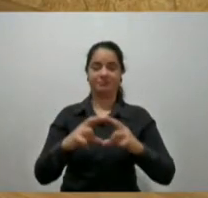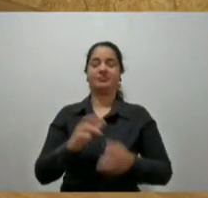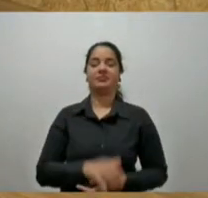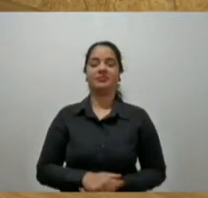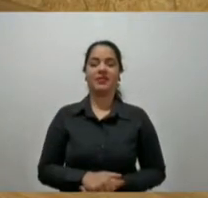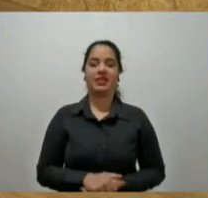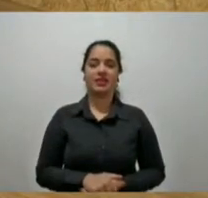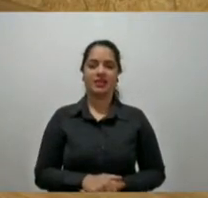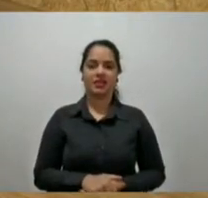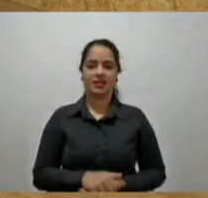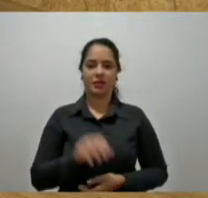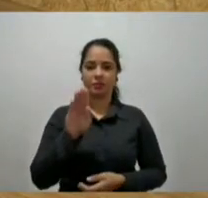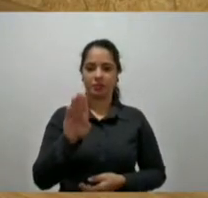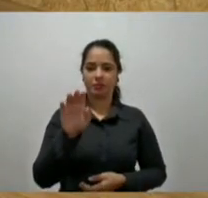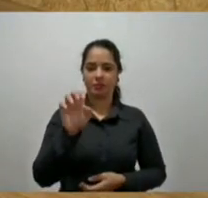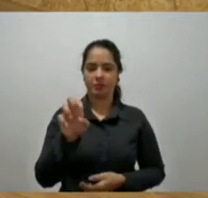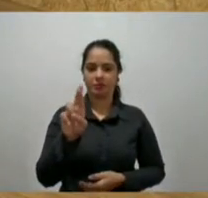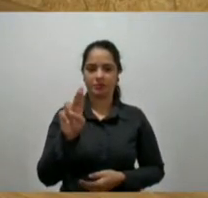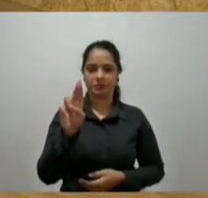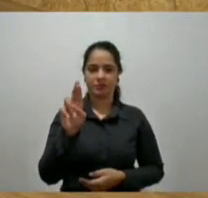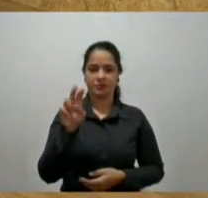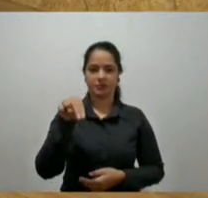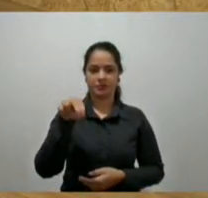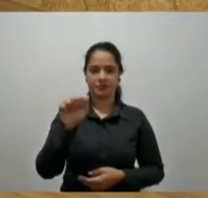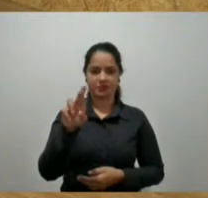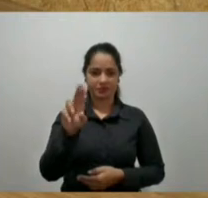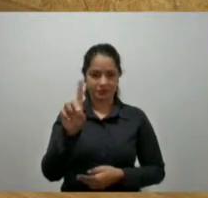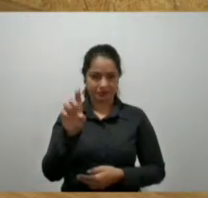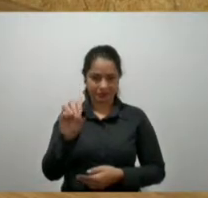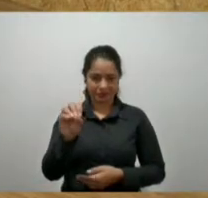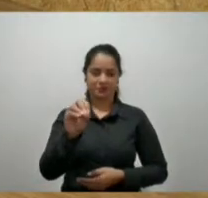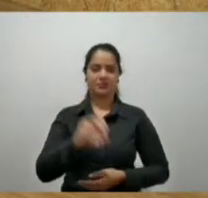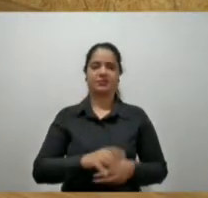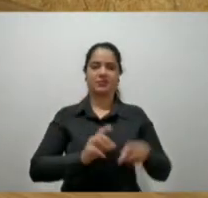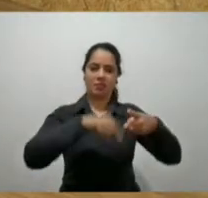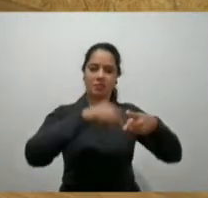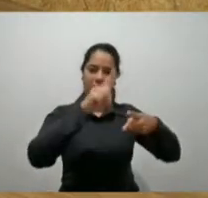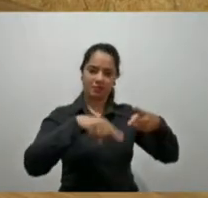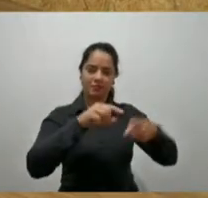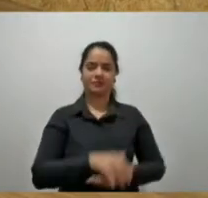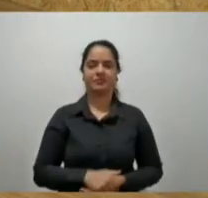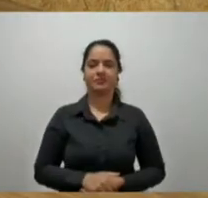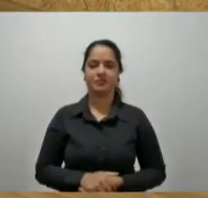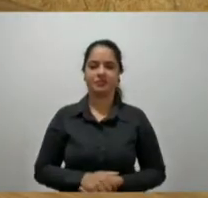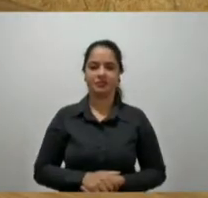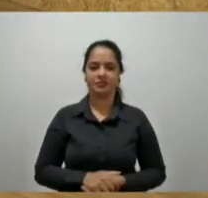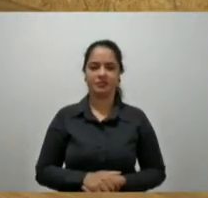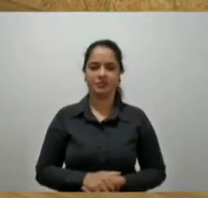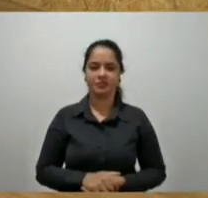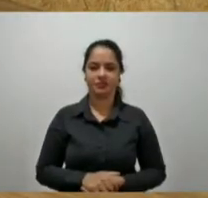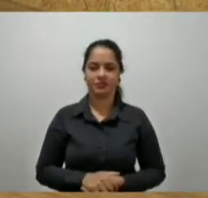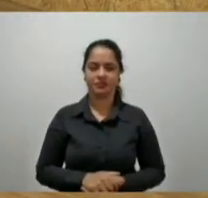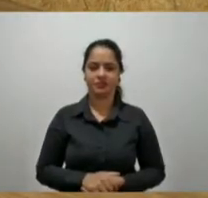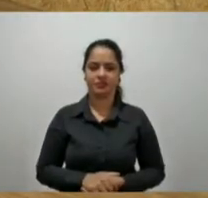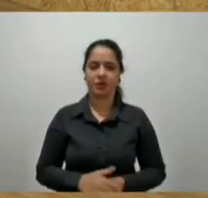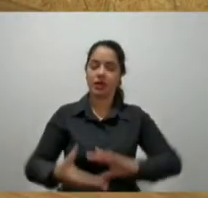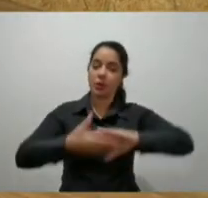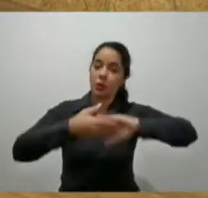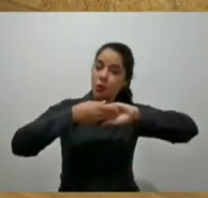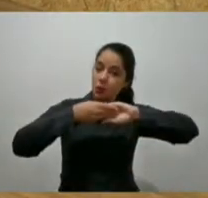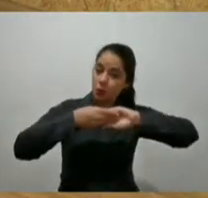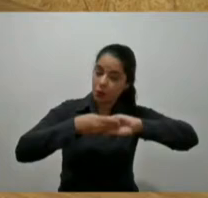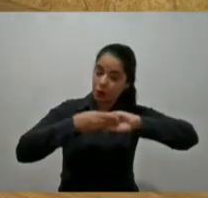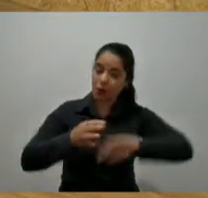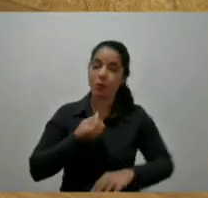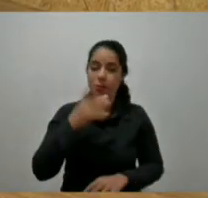dia. Bom dia. Bom dia a todos. Eu gostaria também de cumprimentar todos os associados do